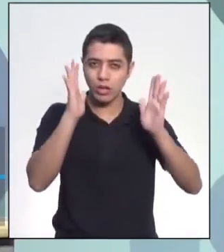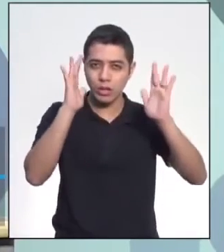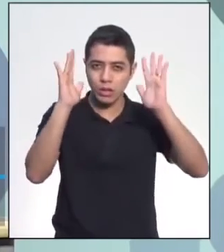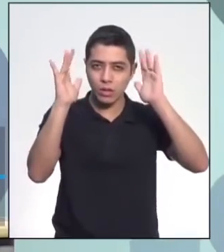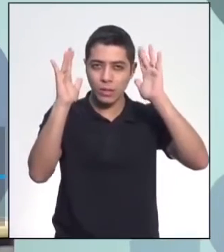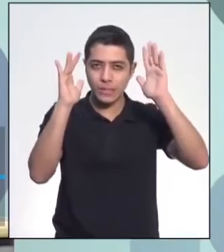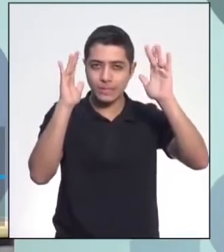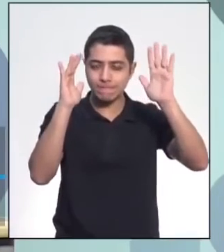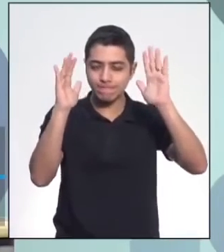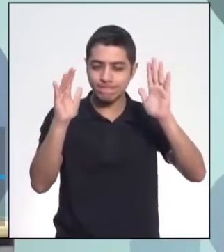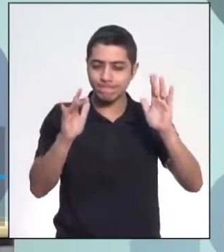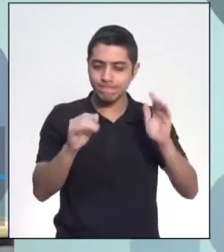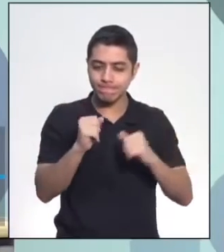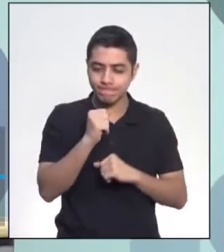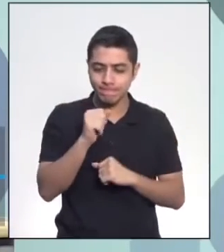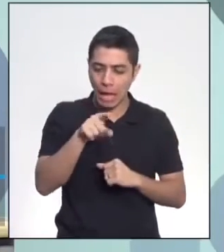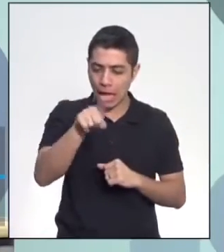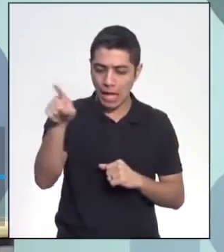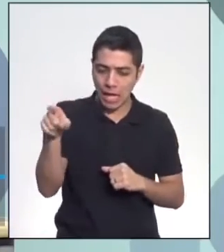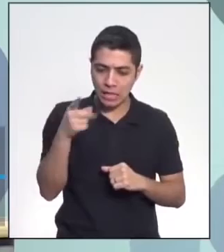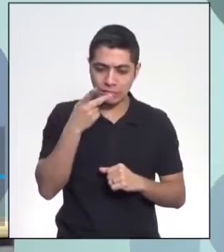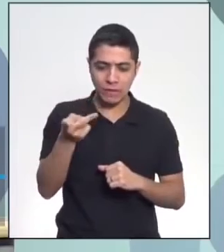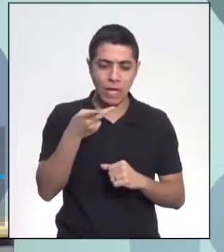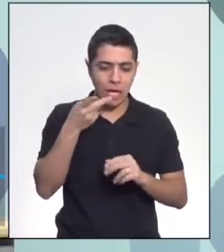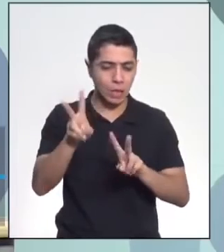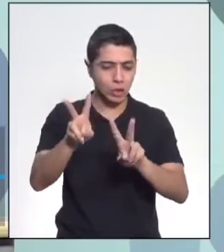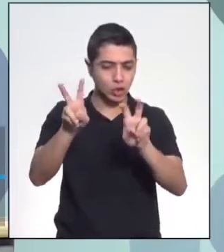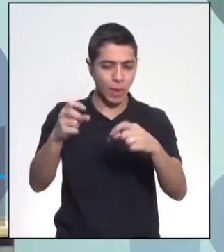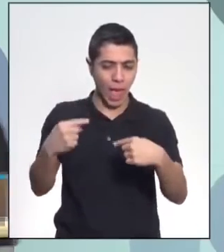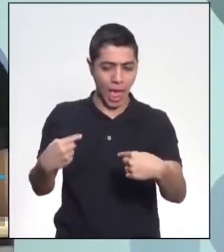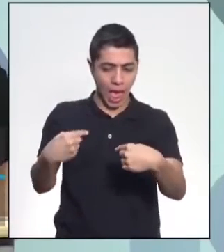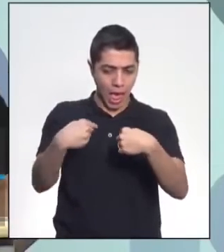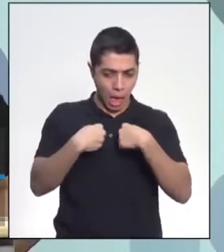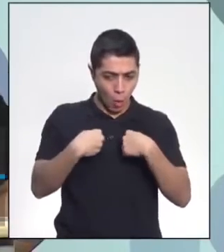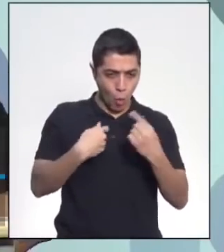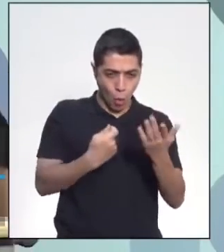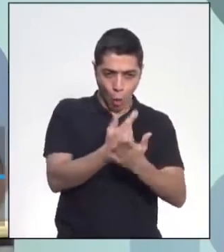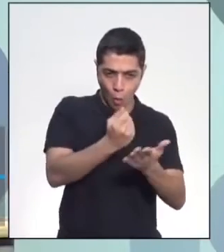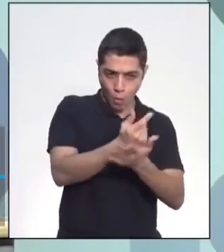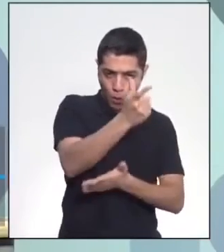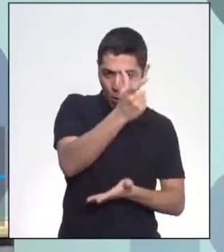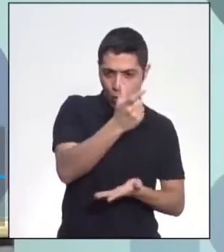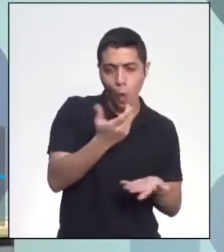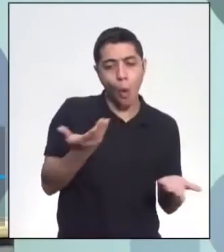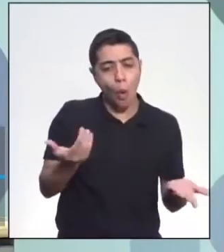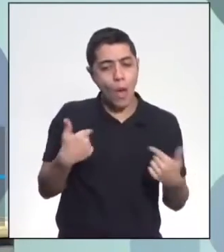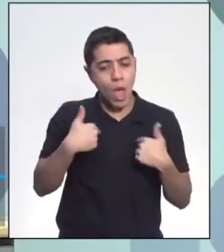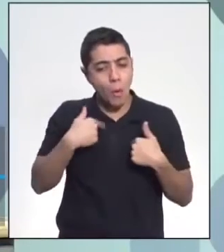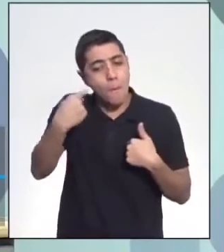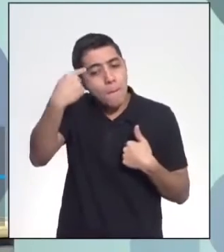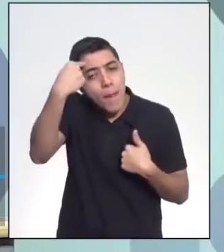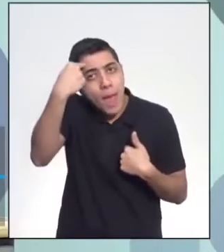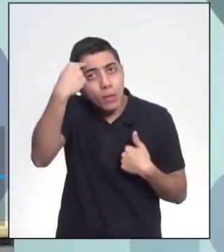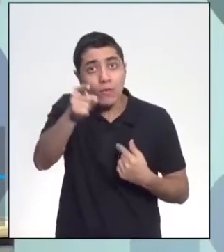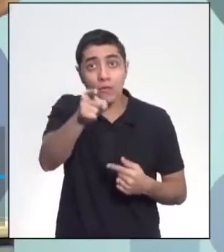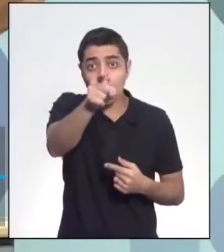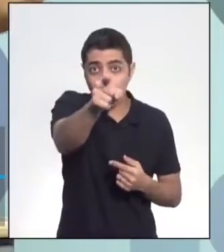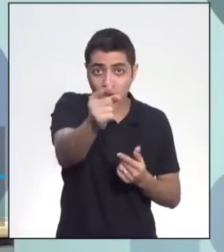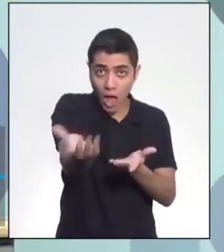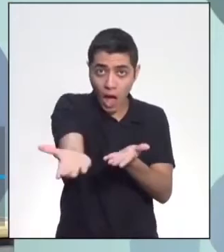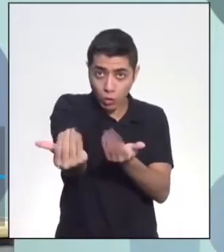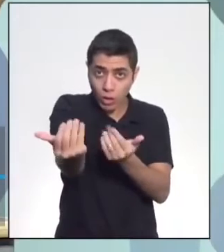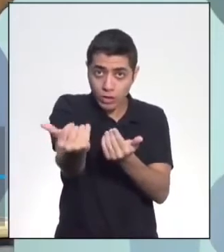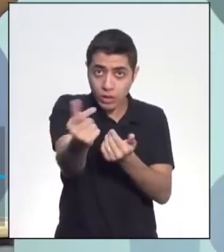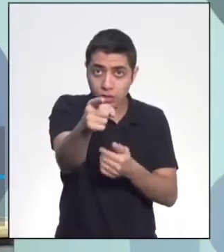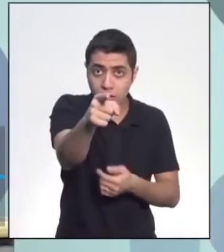estavam falando sobre o que eu consumo, o que eu penso, eu enquanto adolescente, você aí que estava